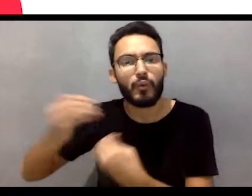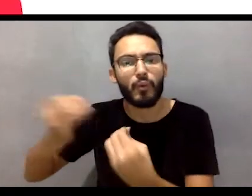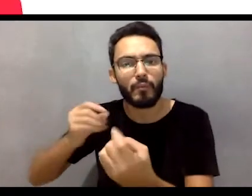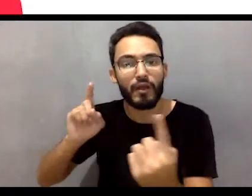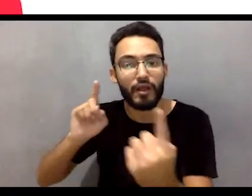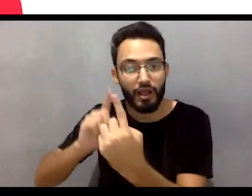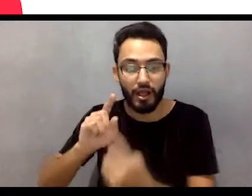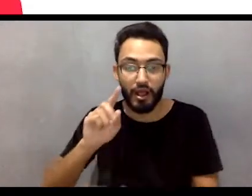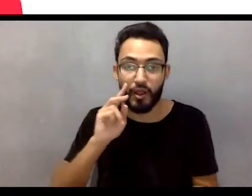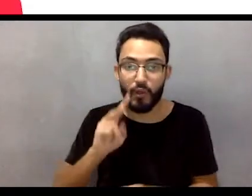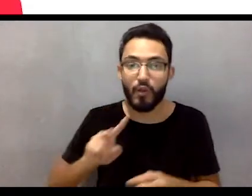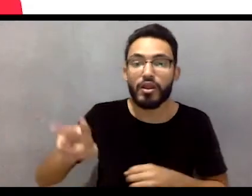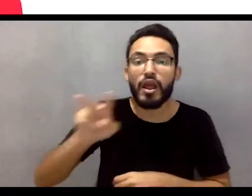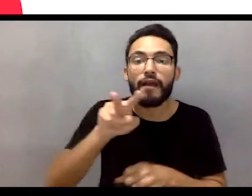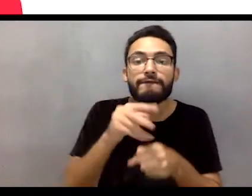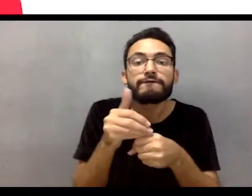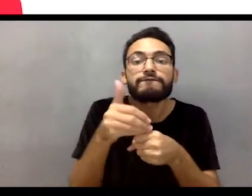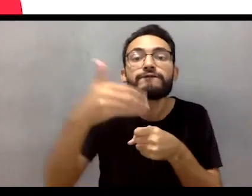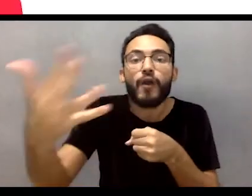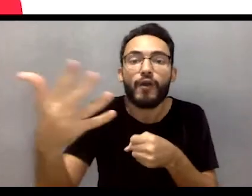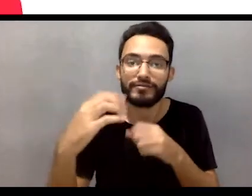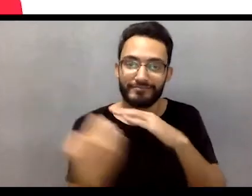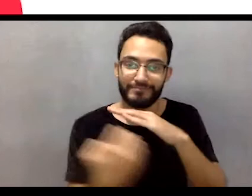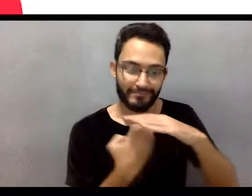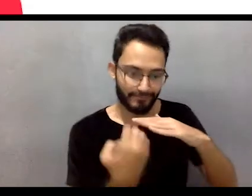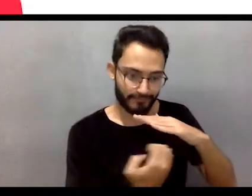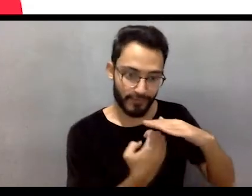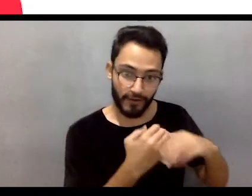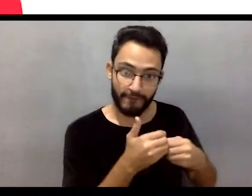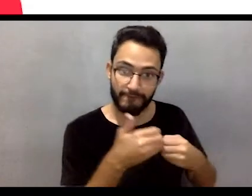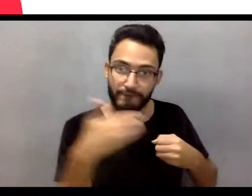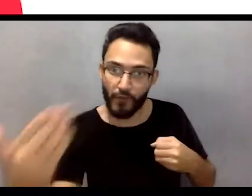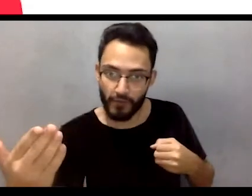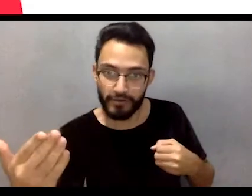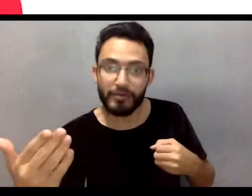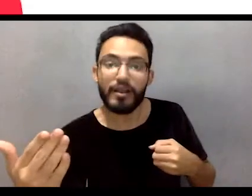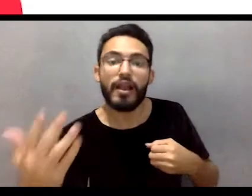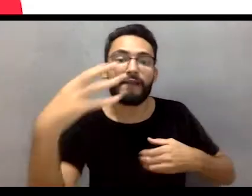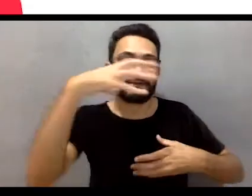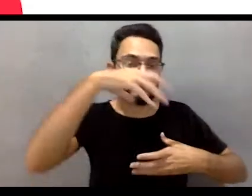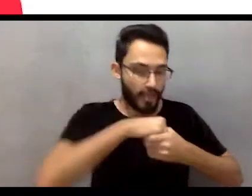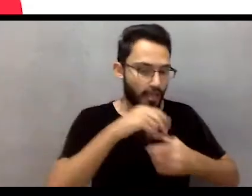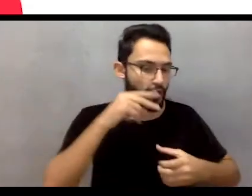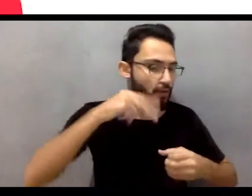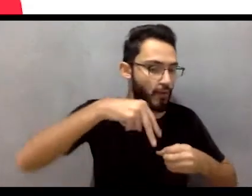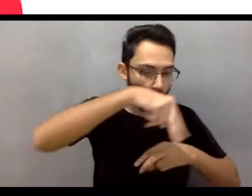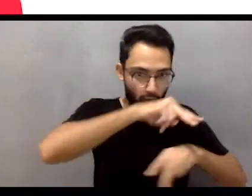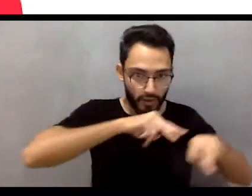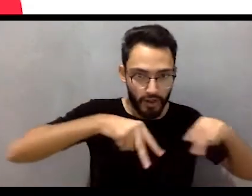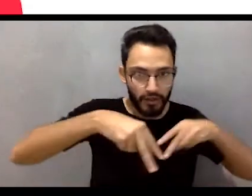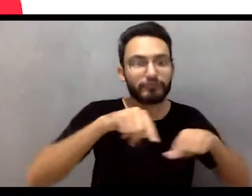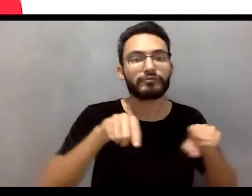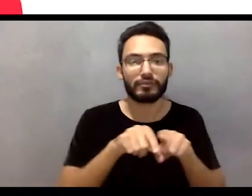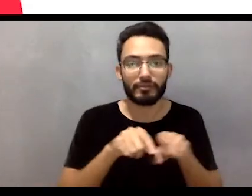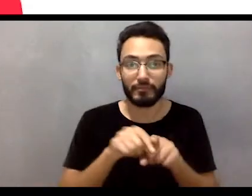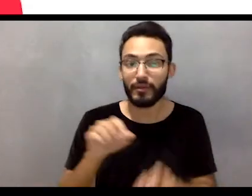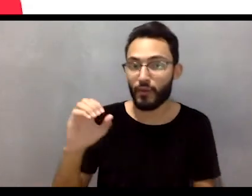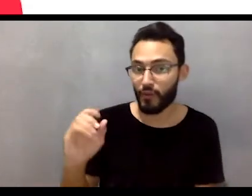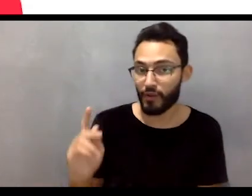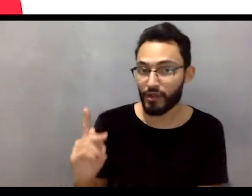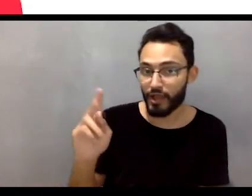olhar para fora e o KPI é um olhar para dentro. Além disso, os OKRs, eles olham